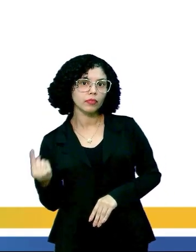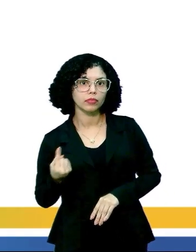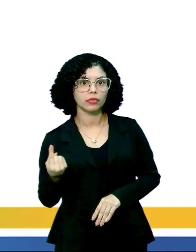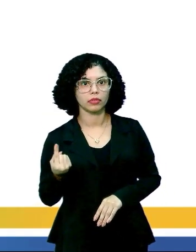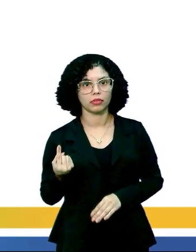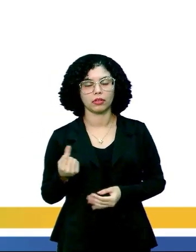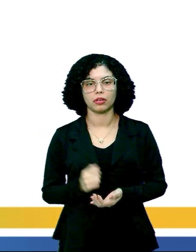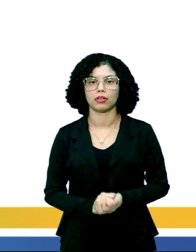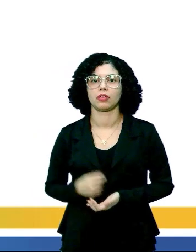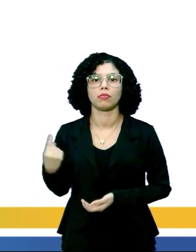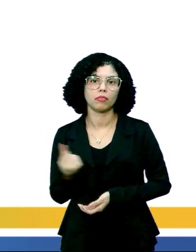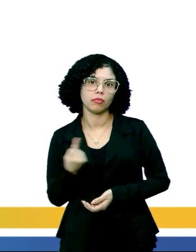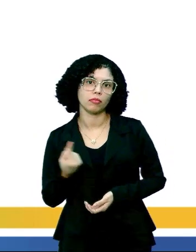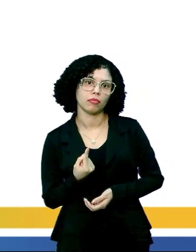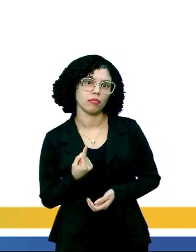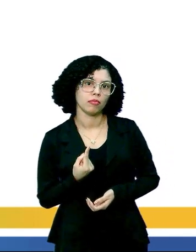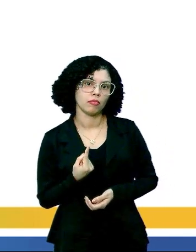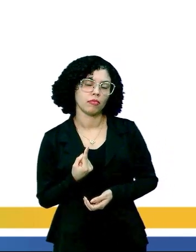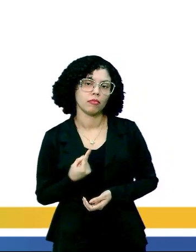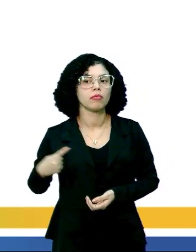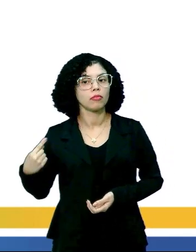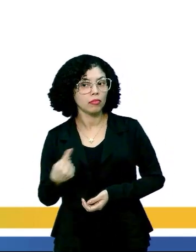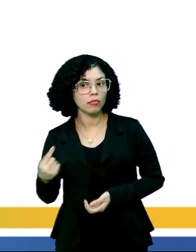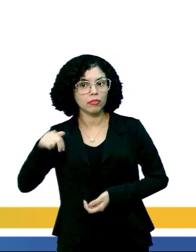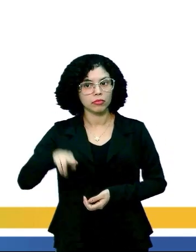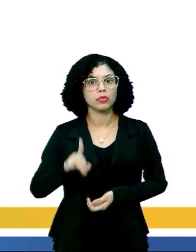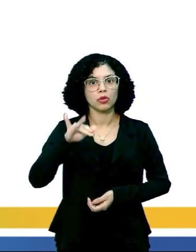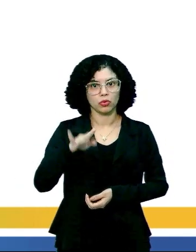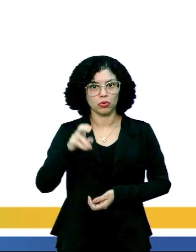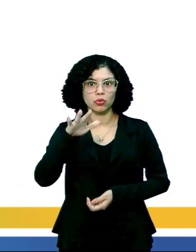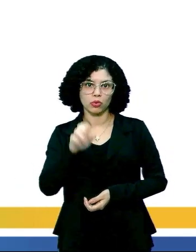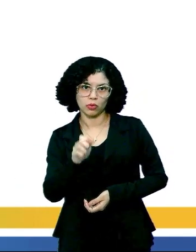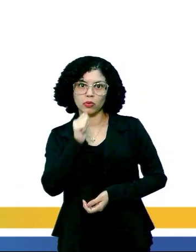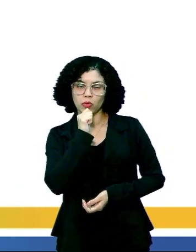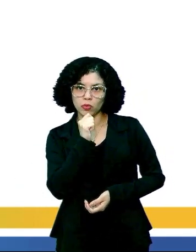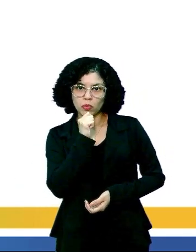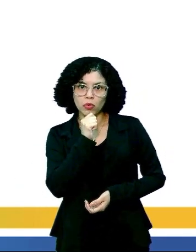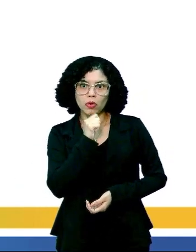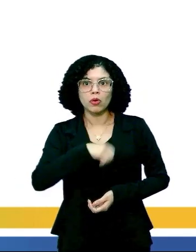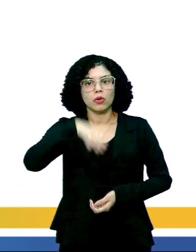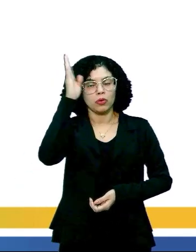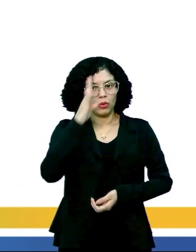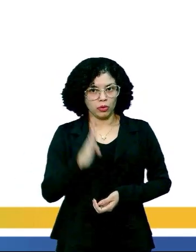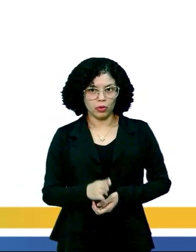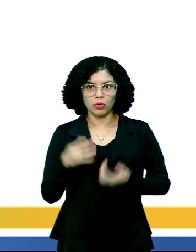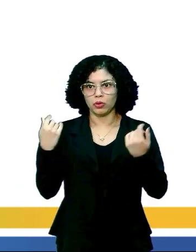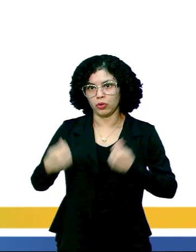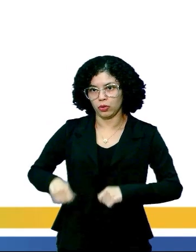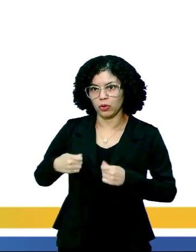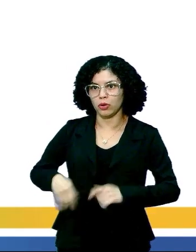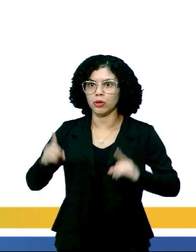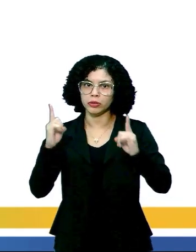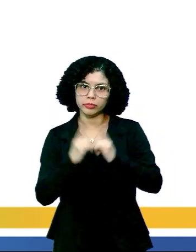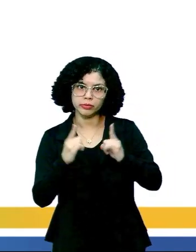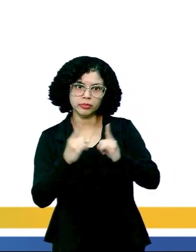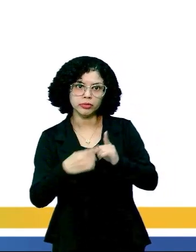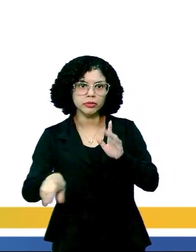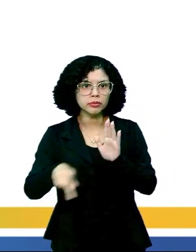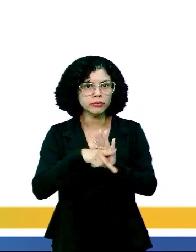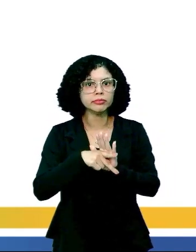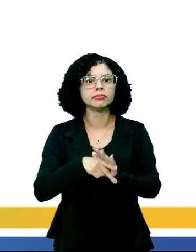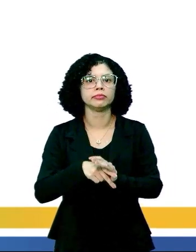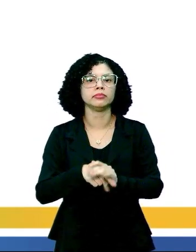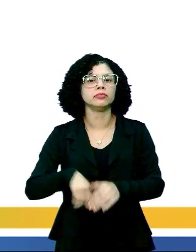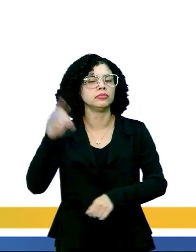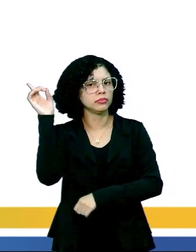Ainda sobre nacionalidade e cidadania, nationality and citizenship, o indivíduo de nacionalidade